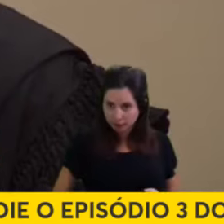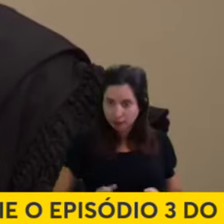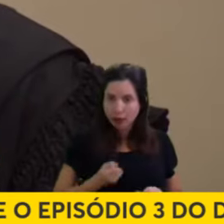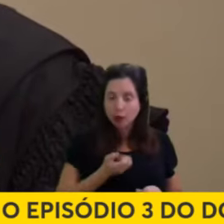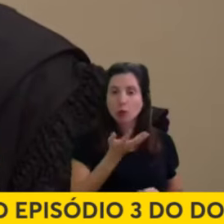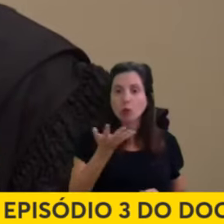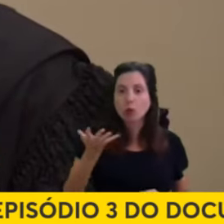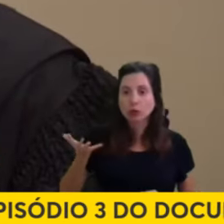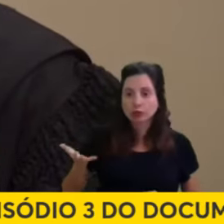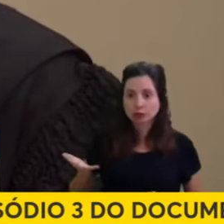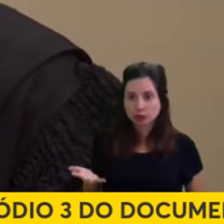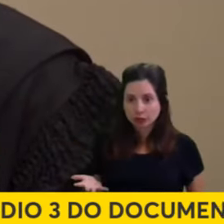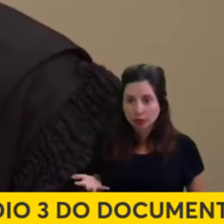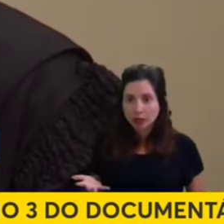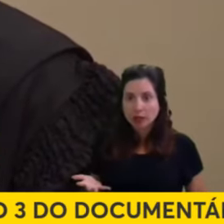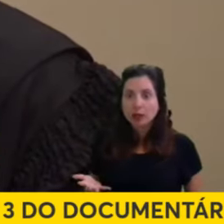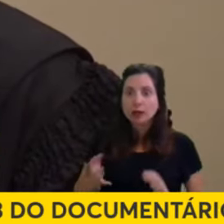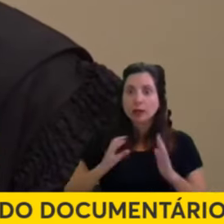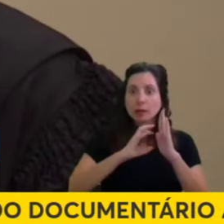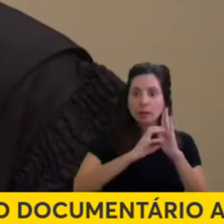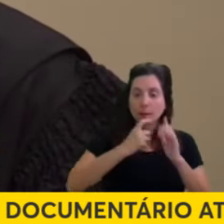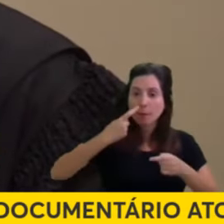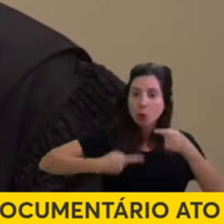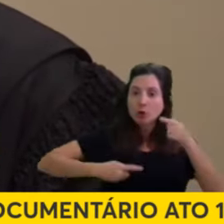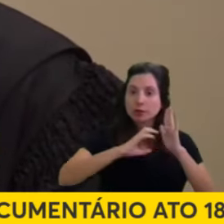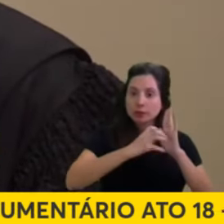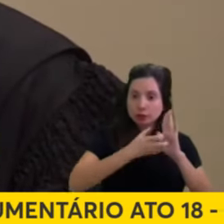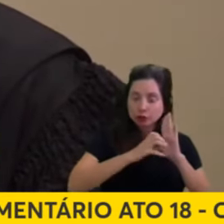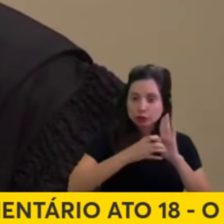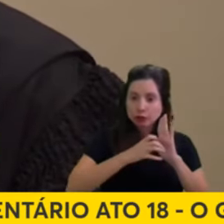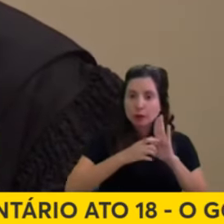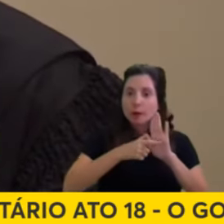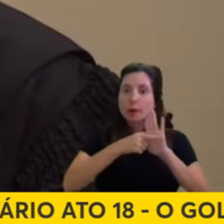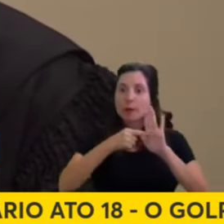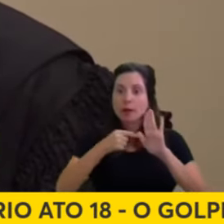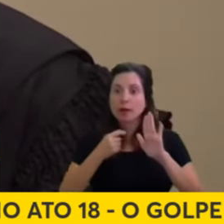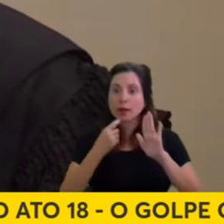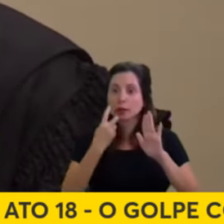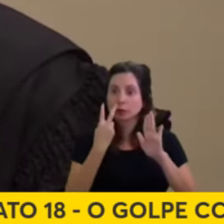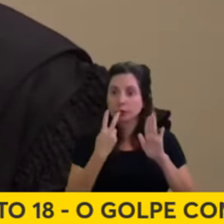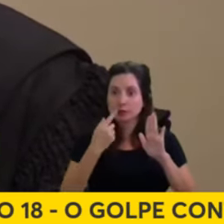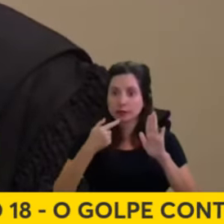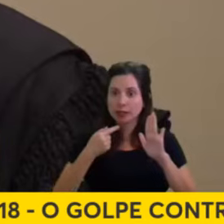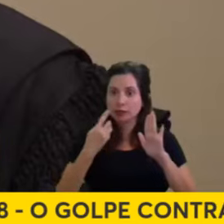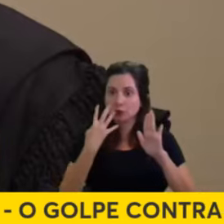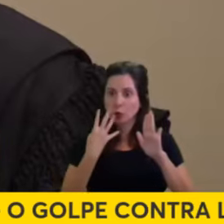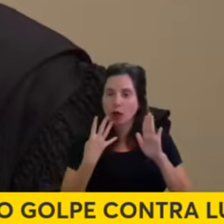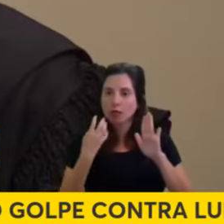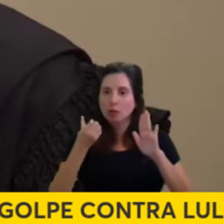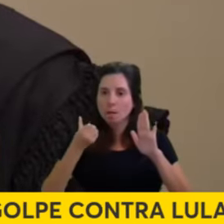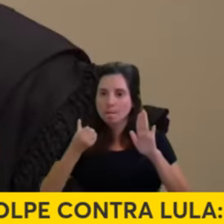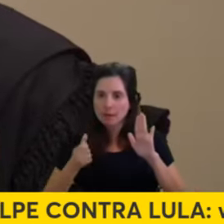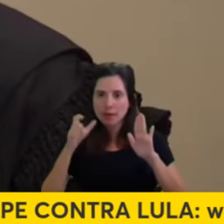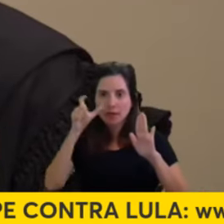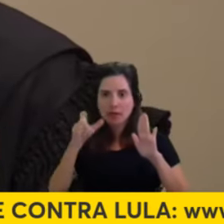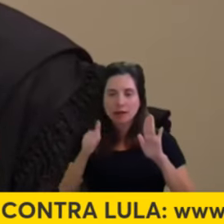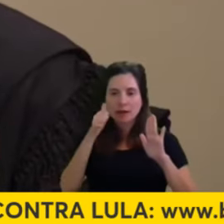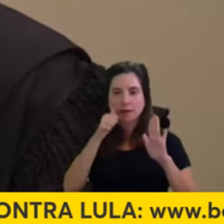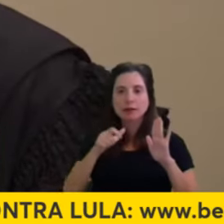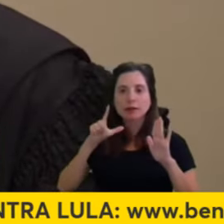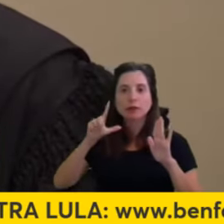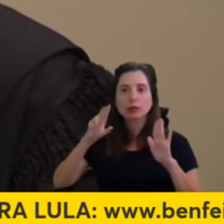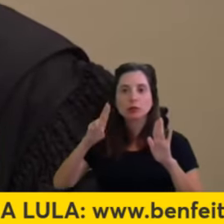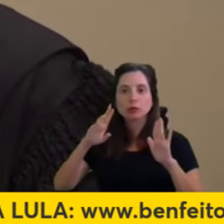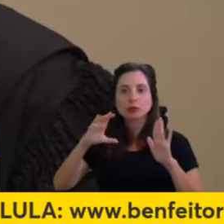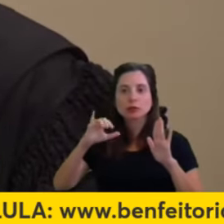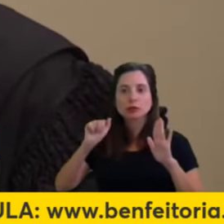política eh partidária prestação de contas 267 46 relatora ministra Luciana lócio assim se o gasto